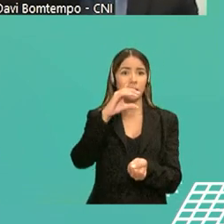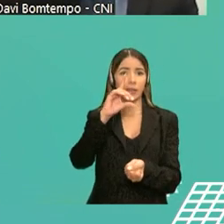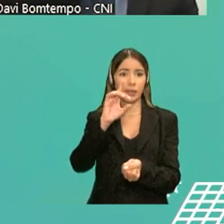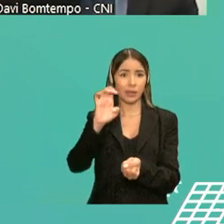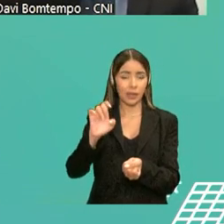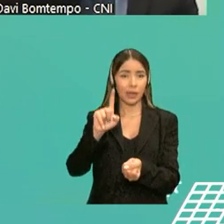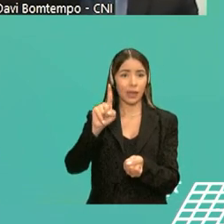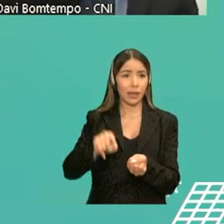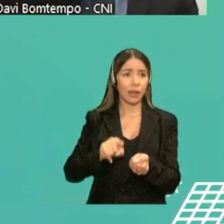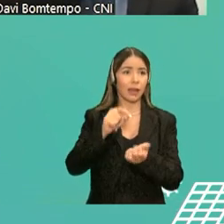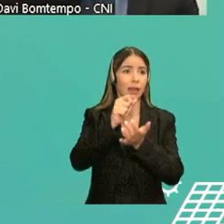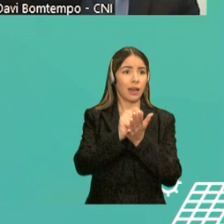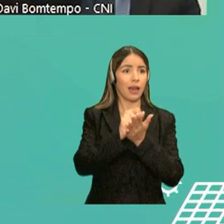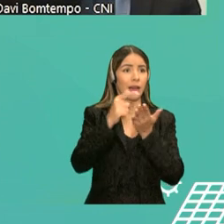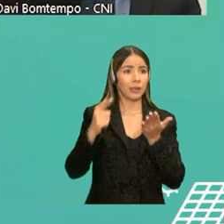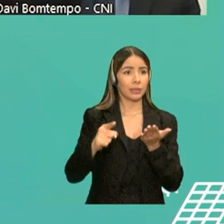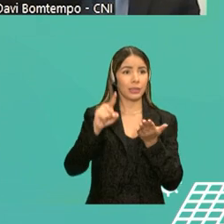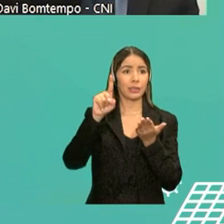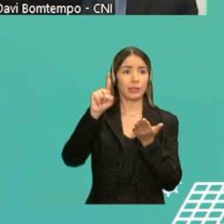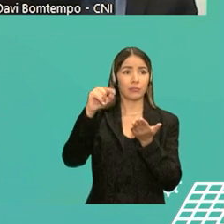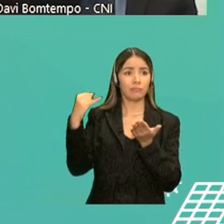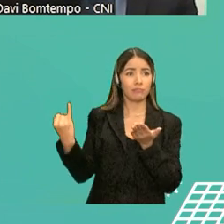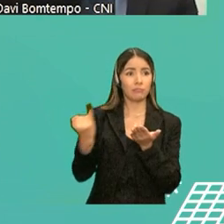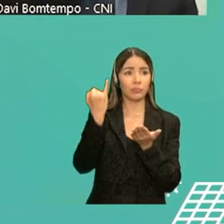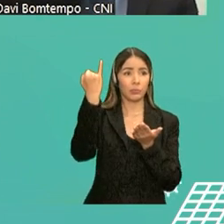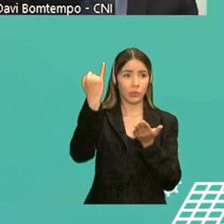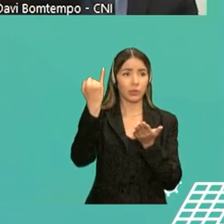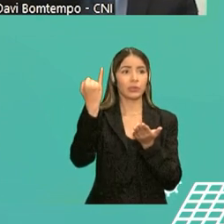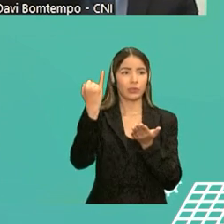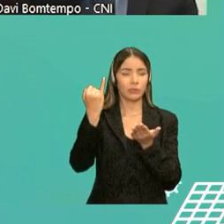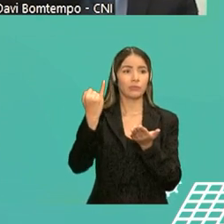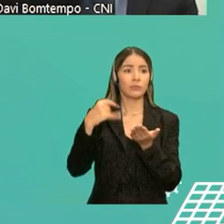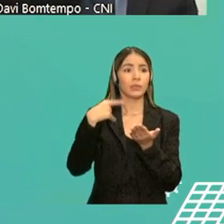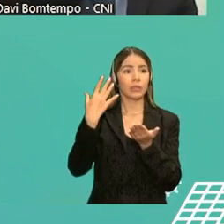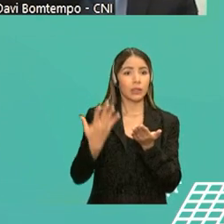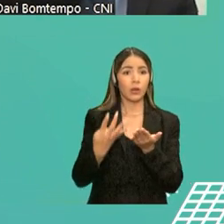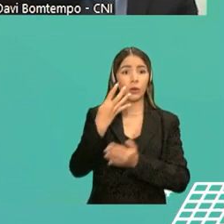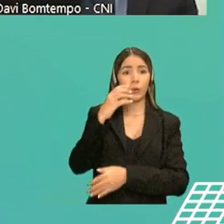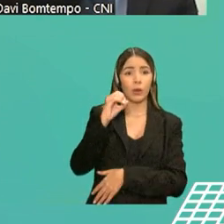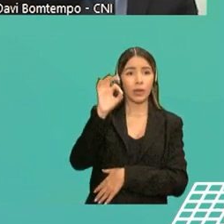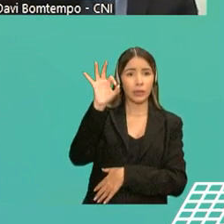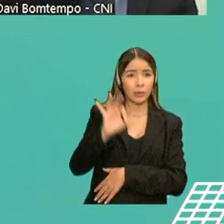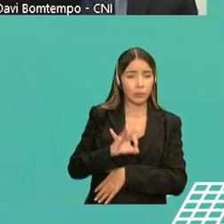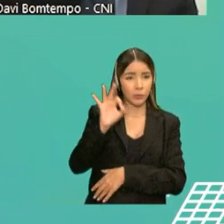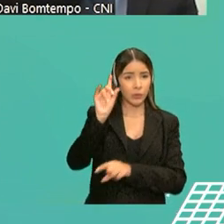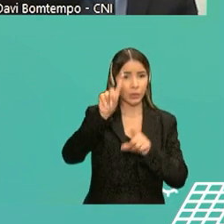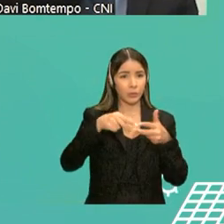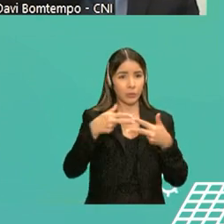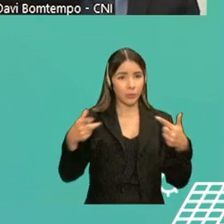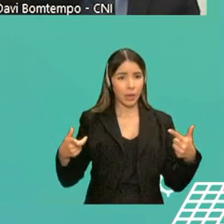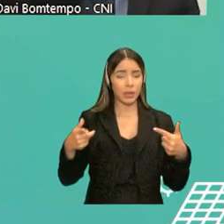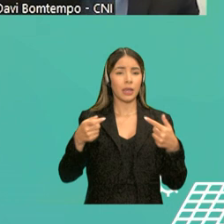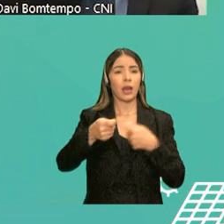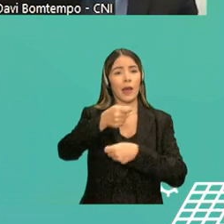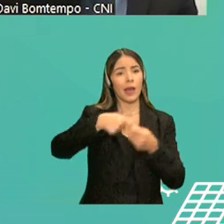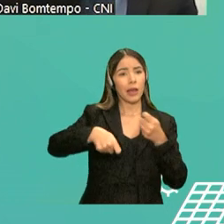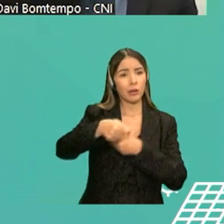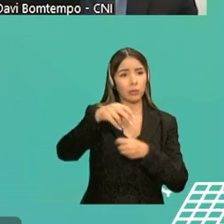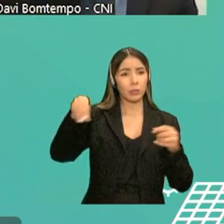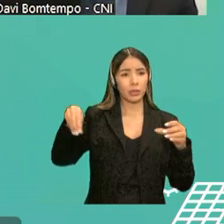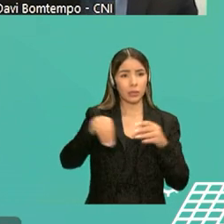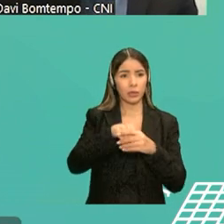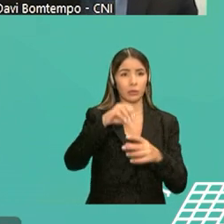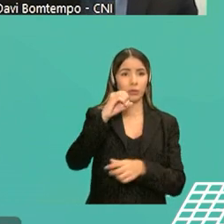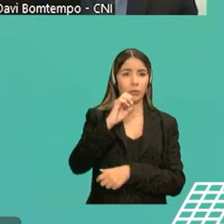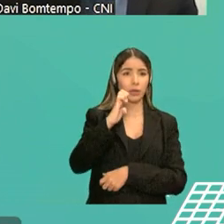bastante importante, né? E um dado que eu sempre cito é que 40% dos instrumentos econômicos contidos na OCDE